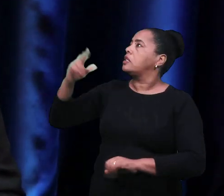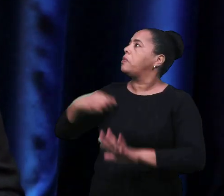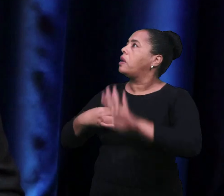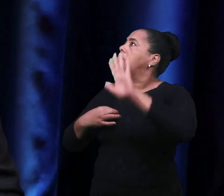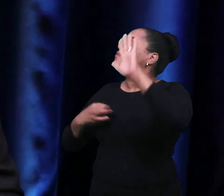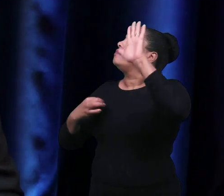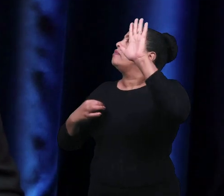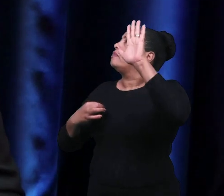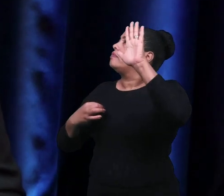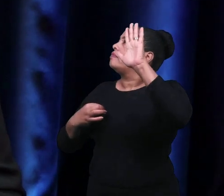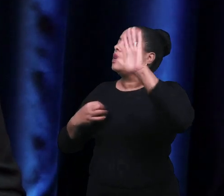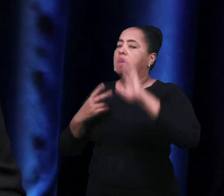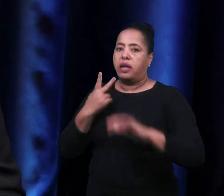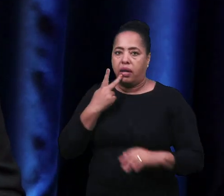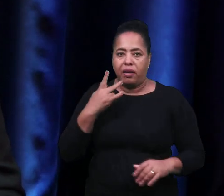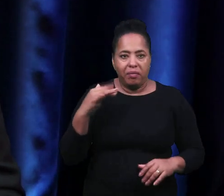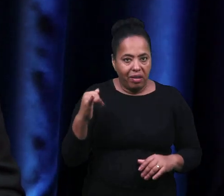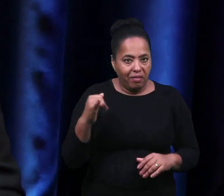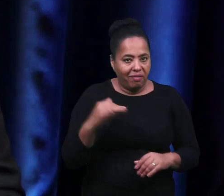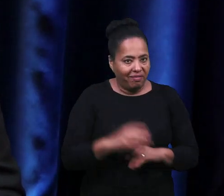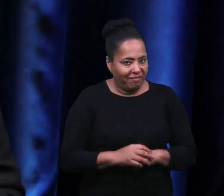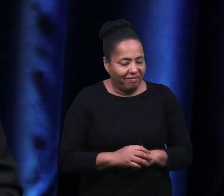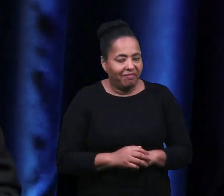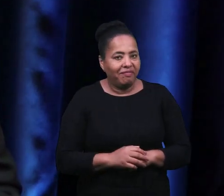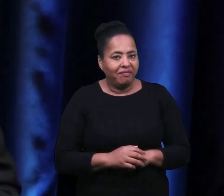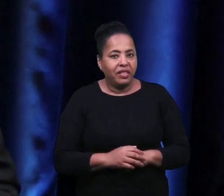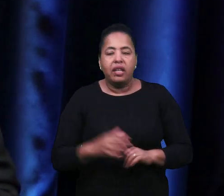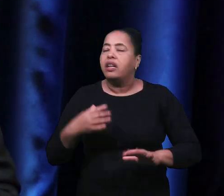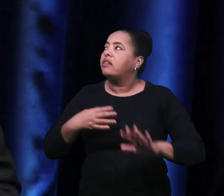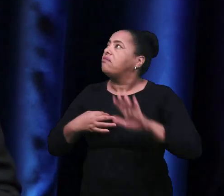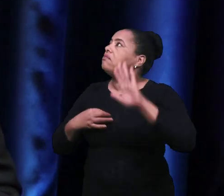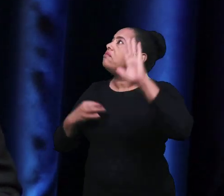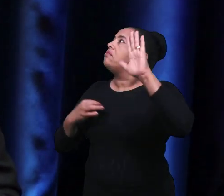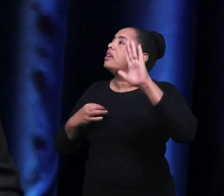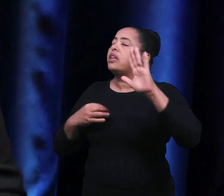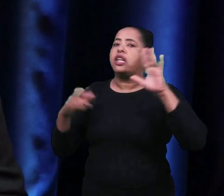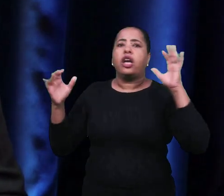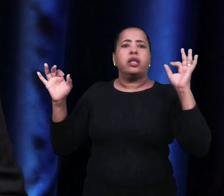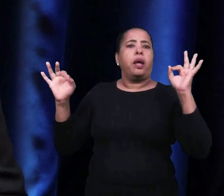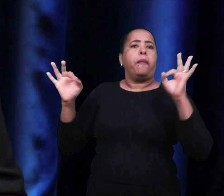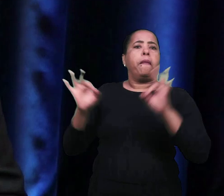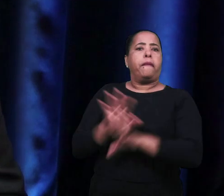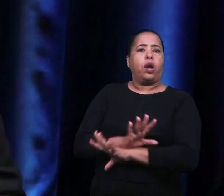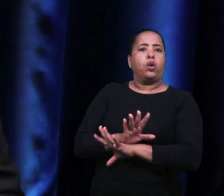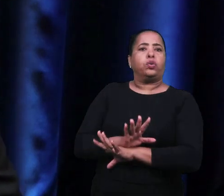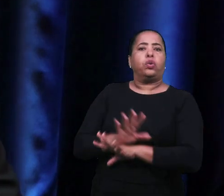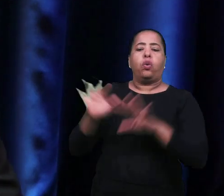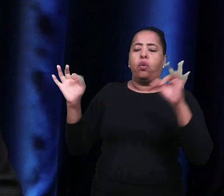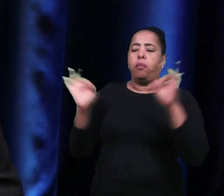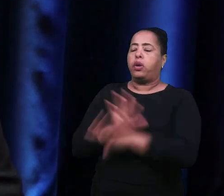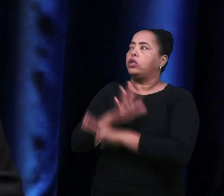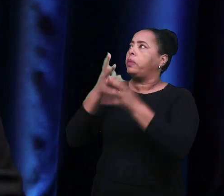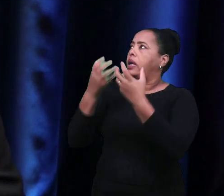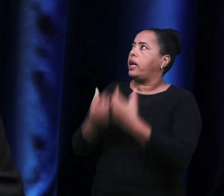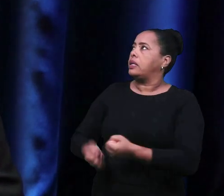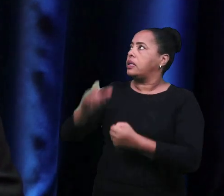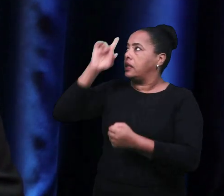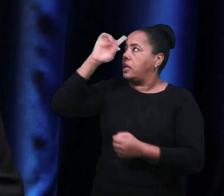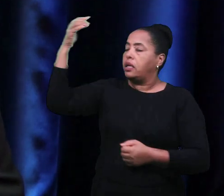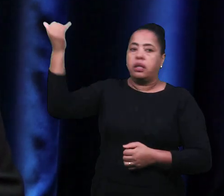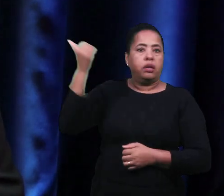eis-me aqui, ao Pai, né? E eis-me aqui pronto para ouvir o que o Senhor, Deus Pai, queria dizer a ele,